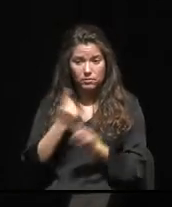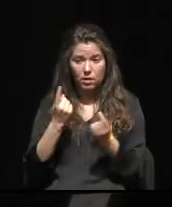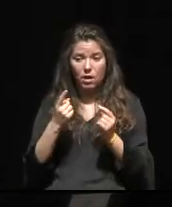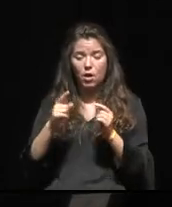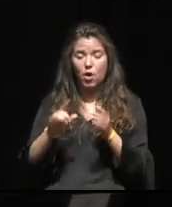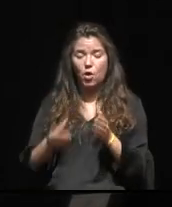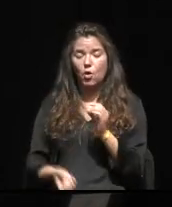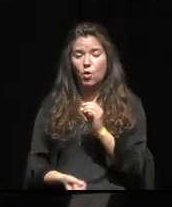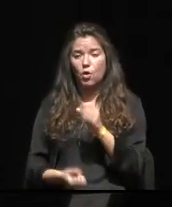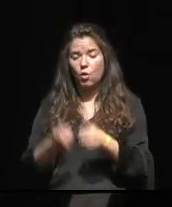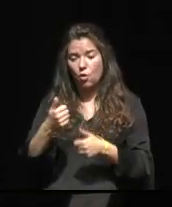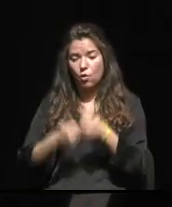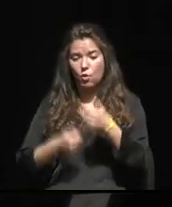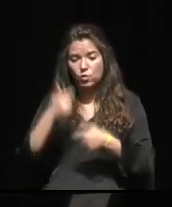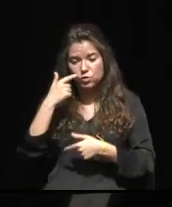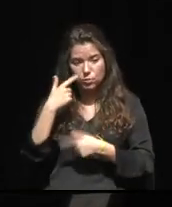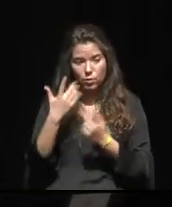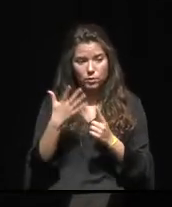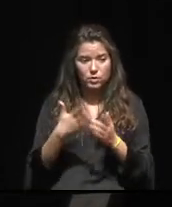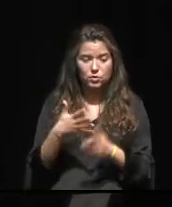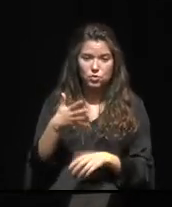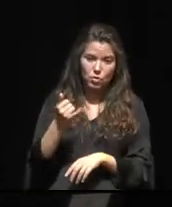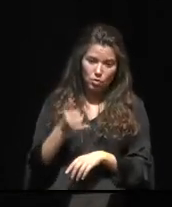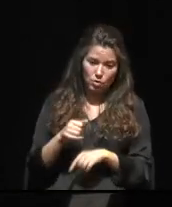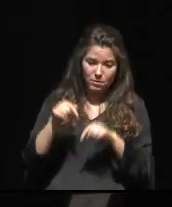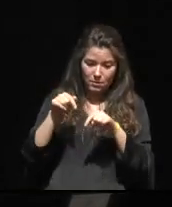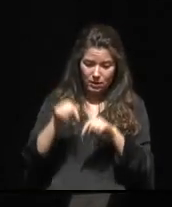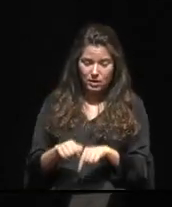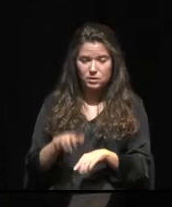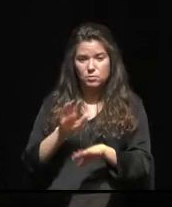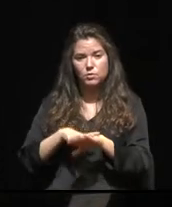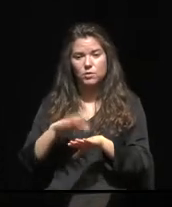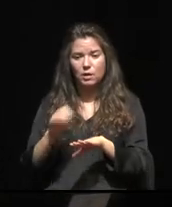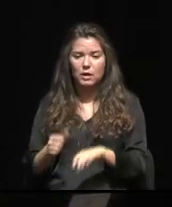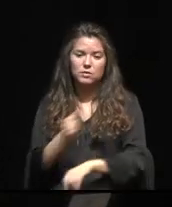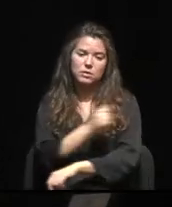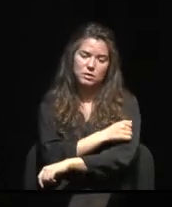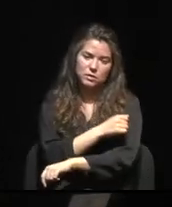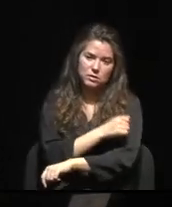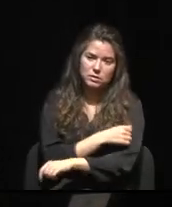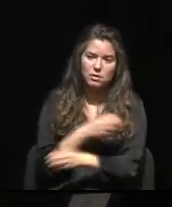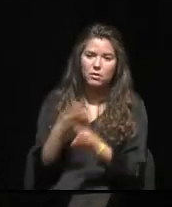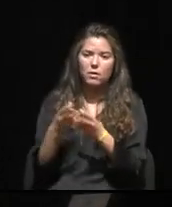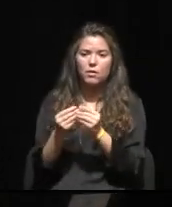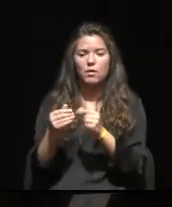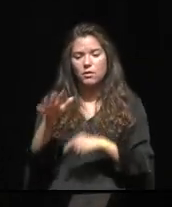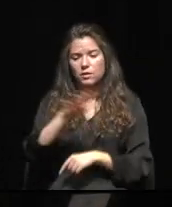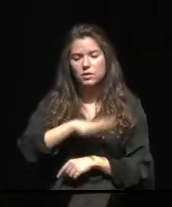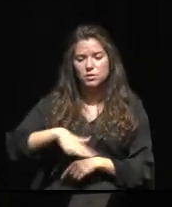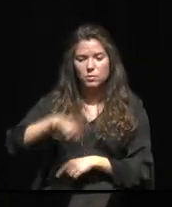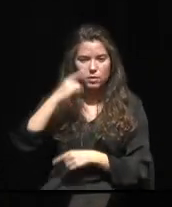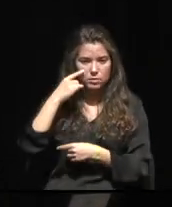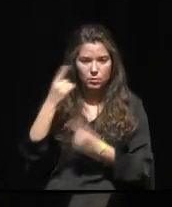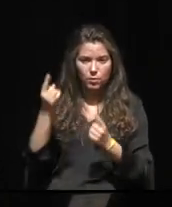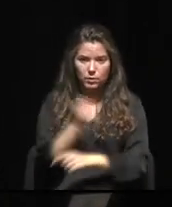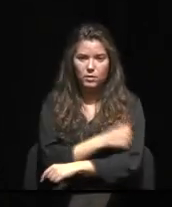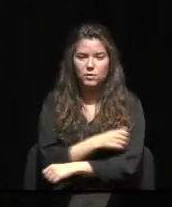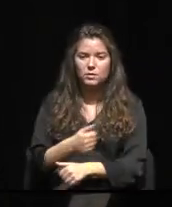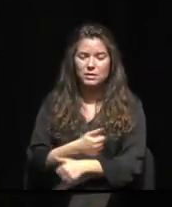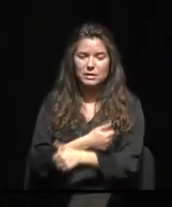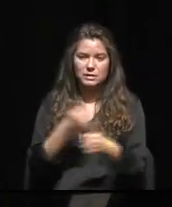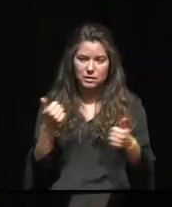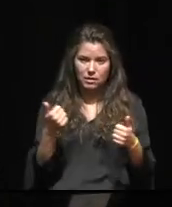públicos que foram lançados já por este executivo para a habitação equipamentos e espaços públicos na cidade é o